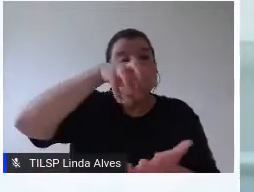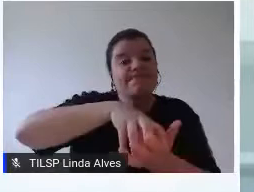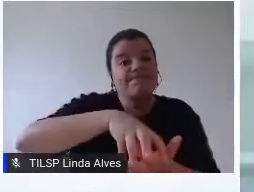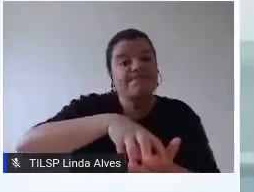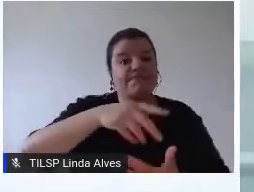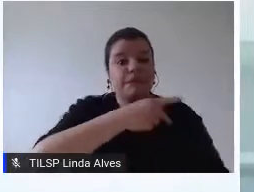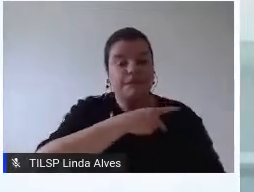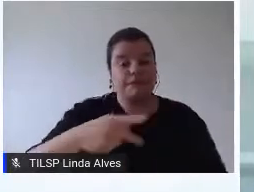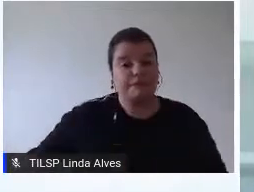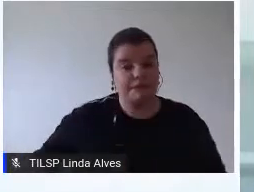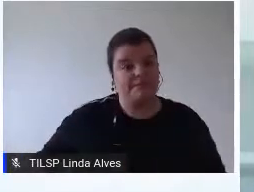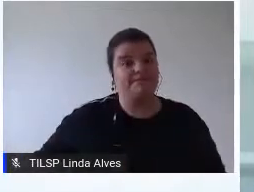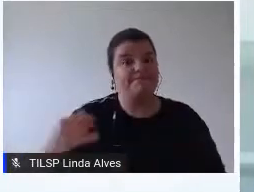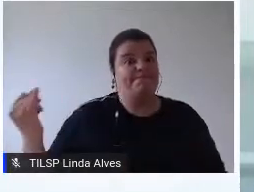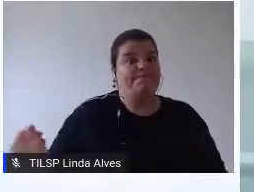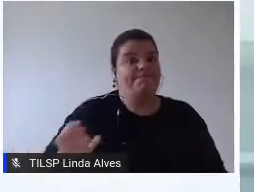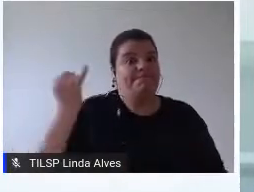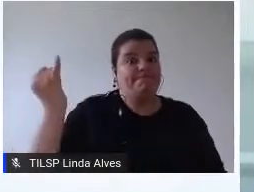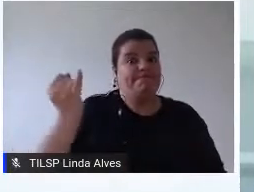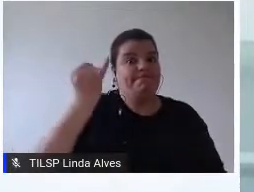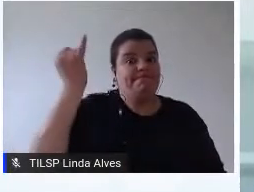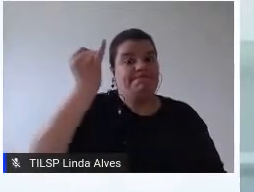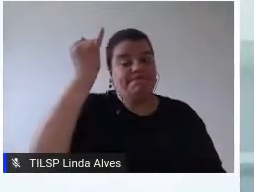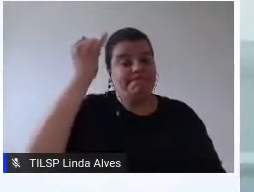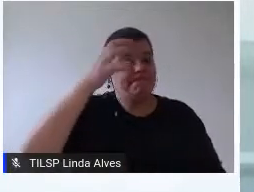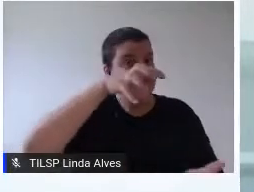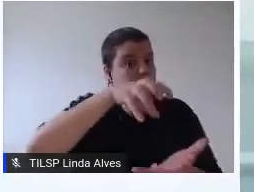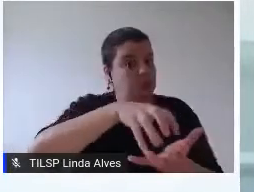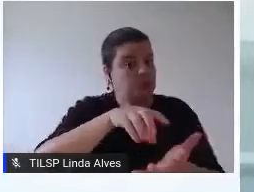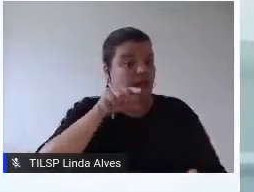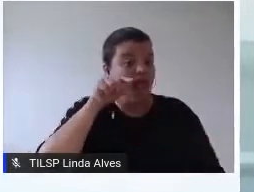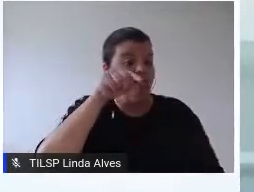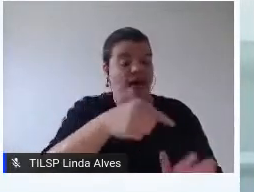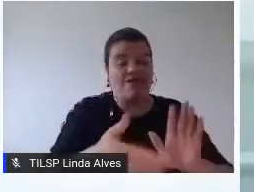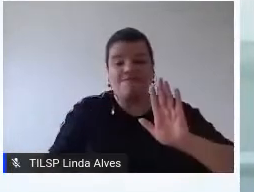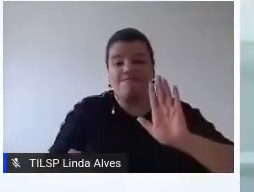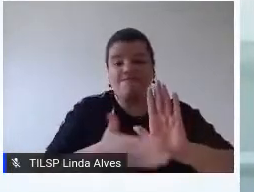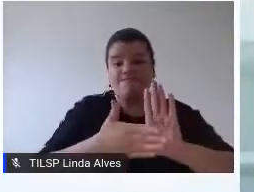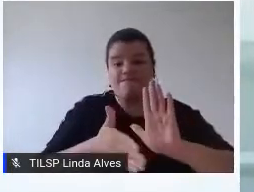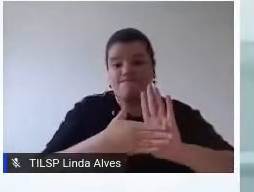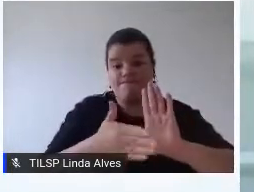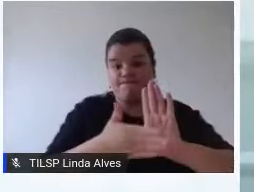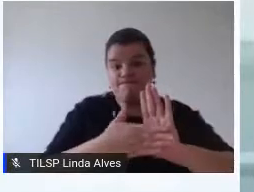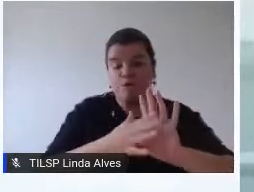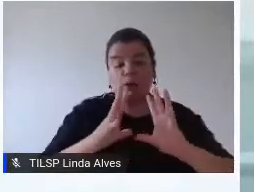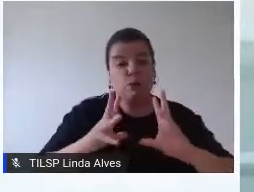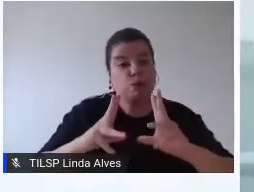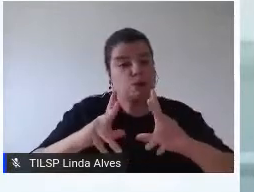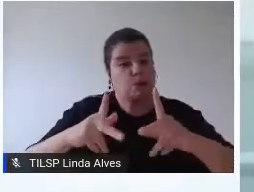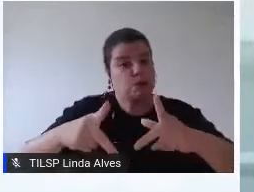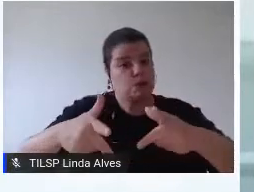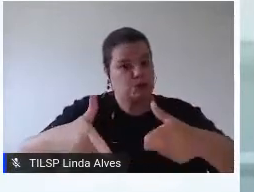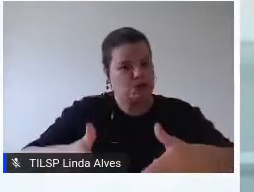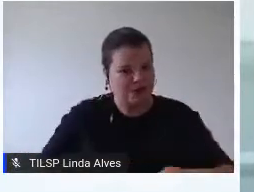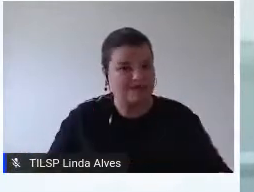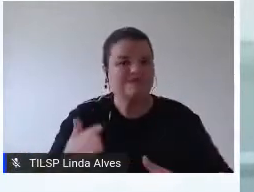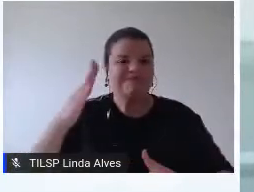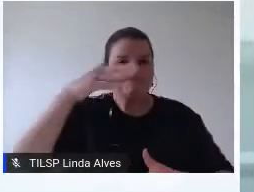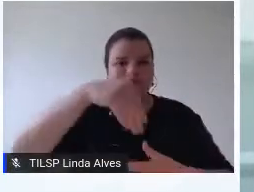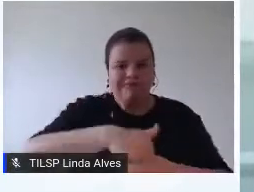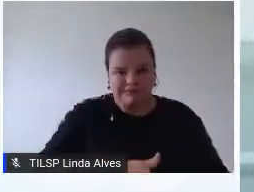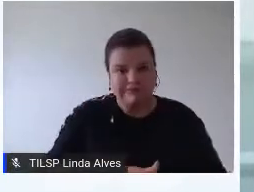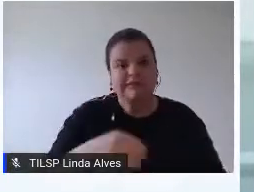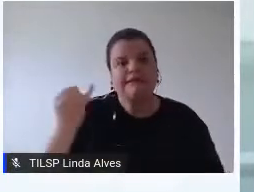relevante porque pela Câmara passa ou passam as proposições